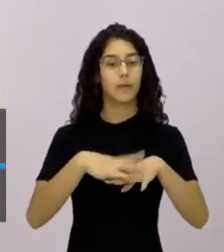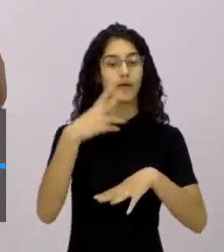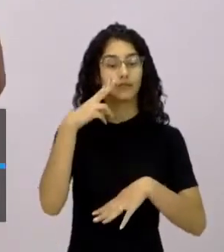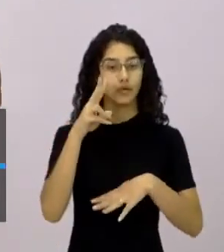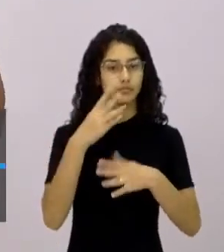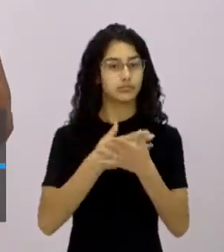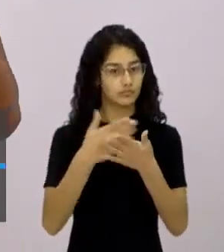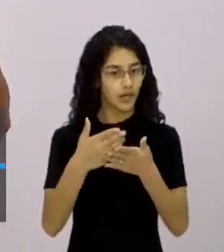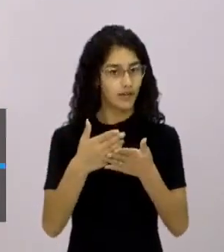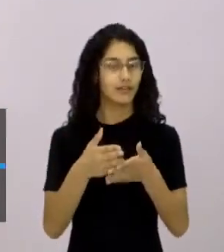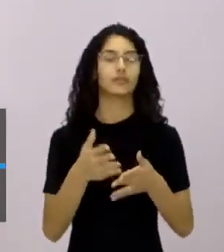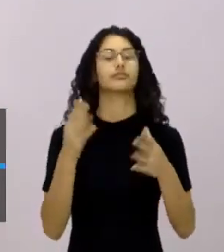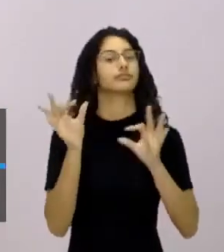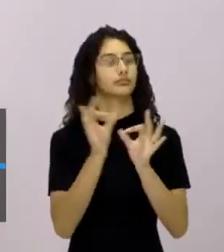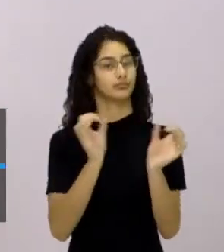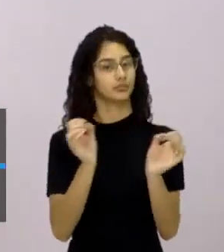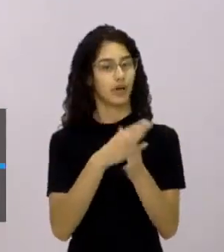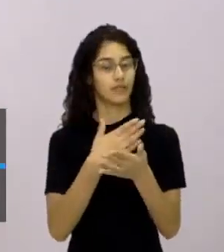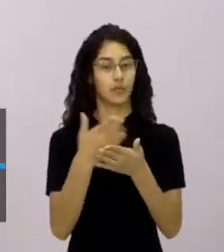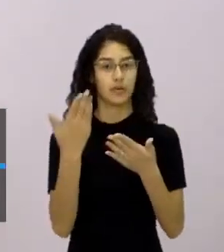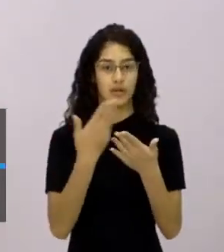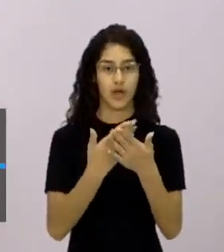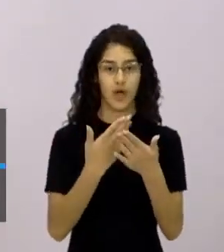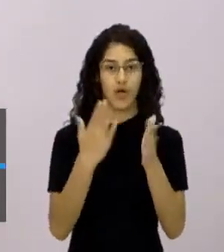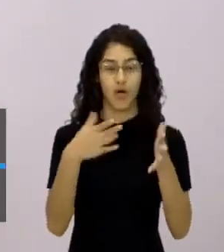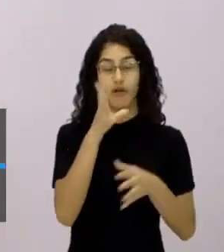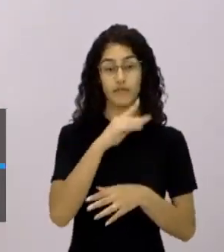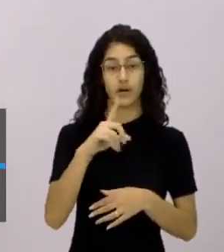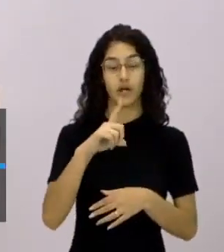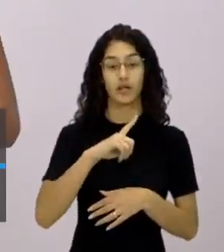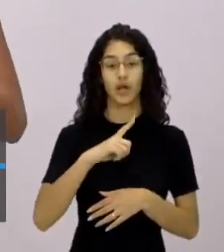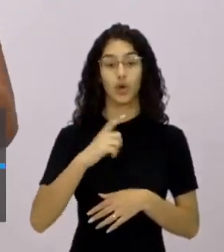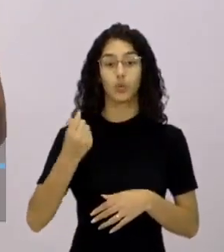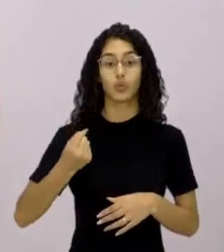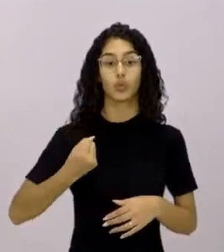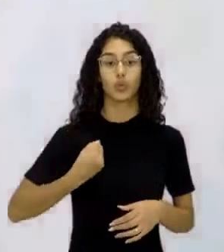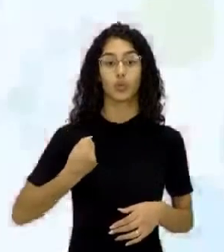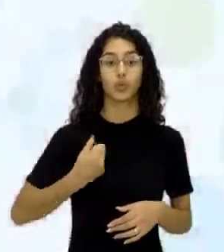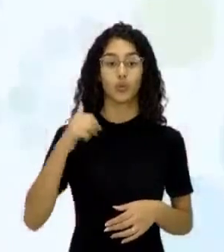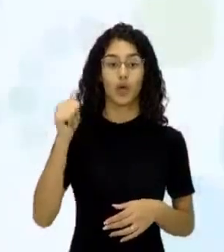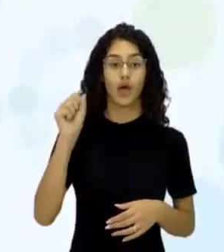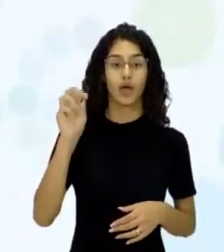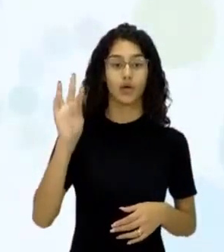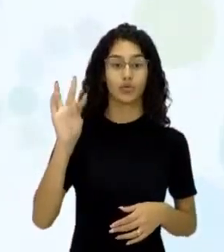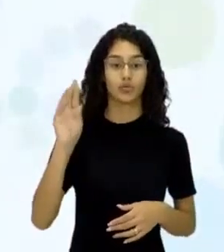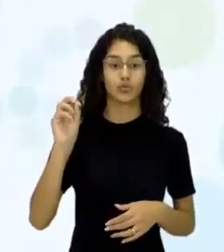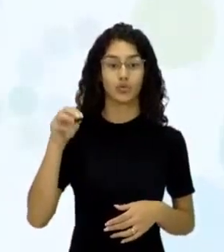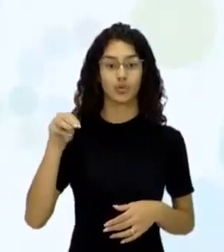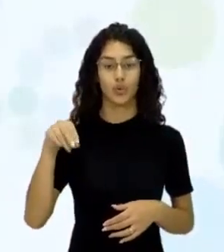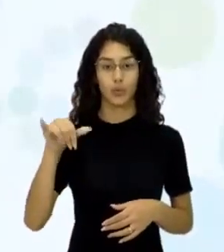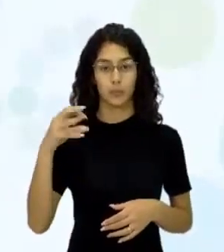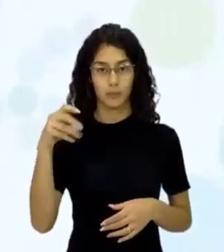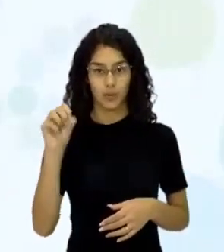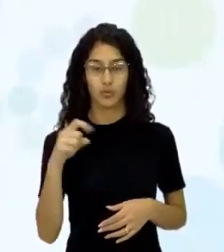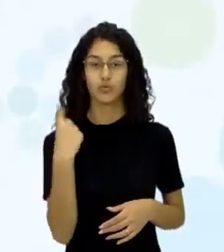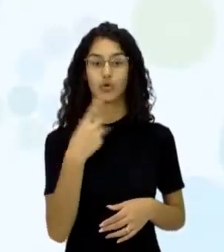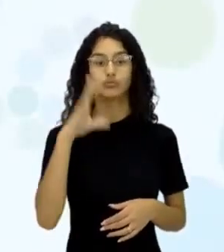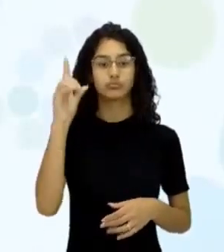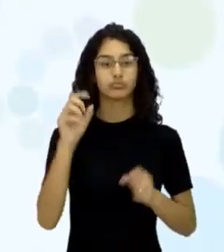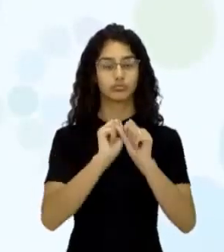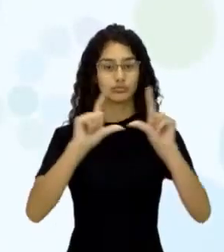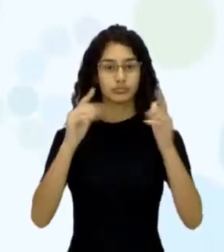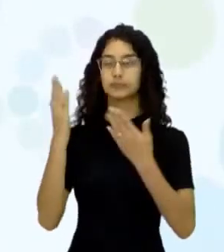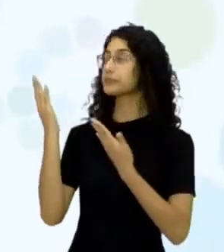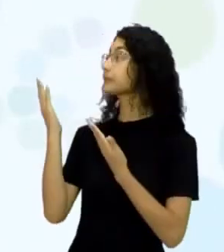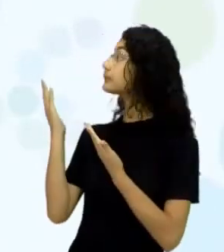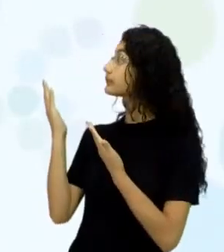de entrada, então se prepare que nós vamos começar a nossa aula falando sobre números astronômicos, né? Nosso diretor colocou aí na